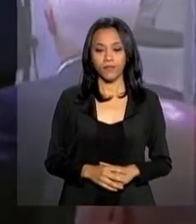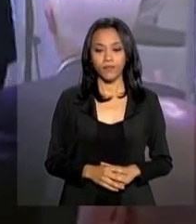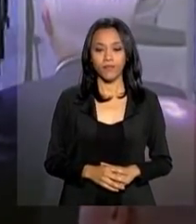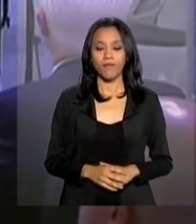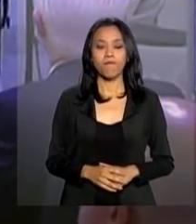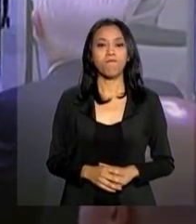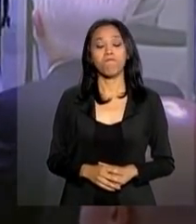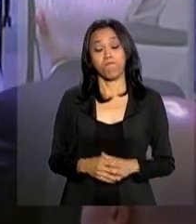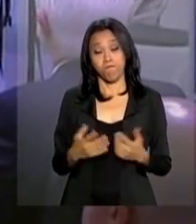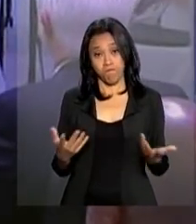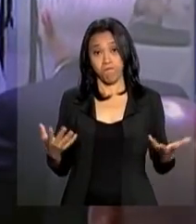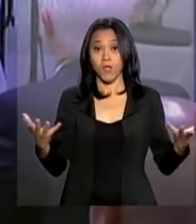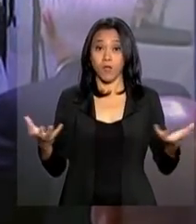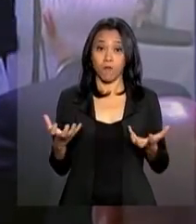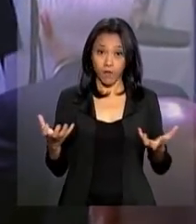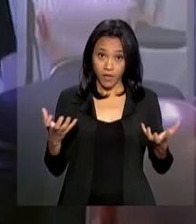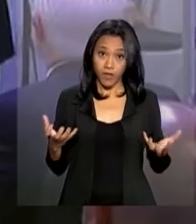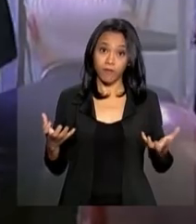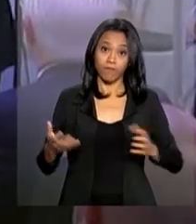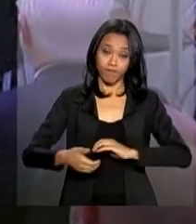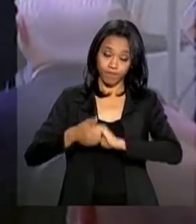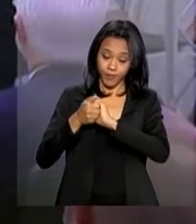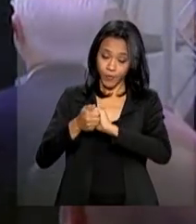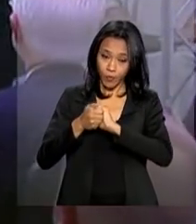Olha, eu quero cumprimentar o Dom Urani,